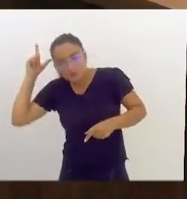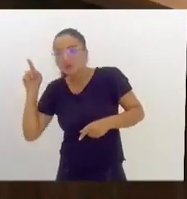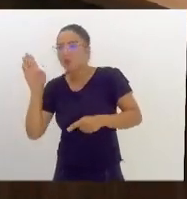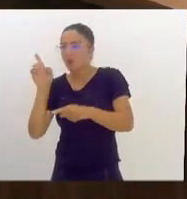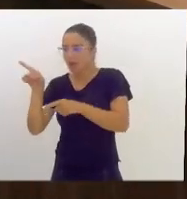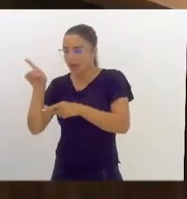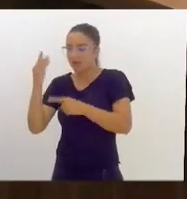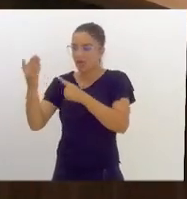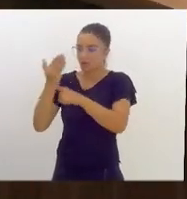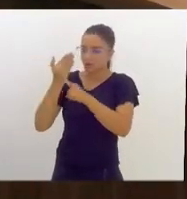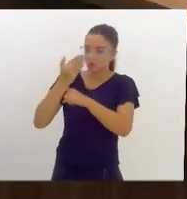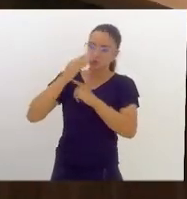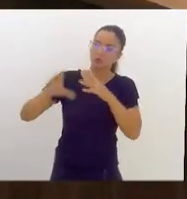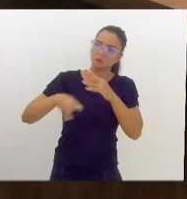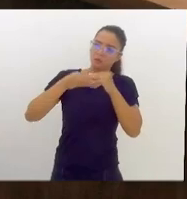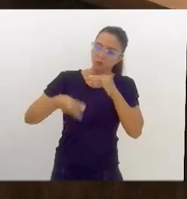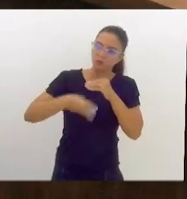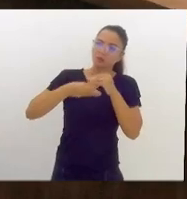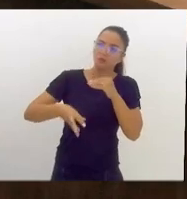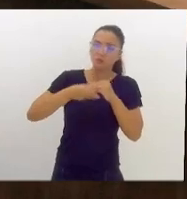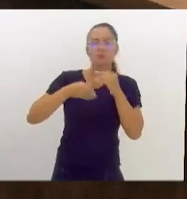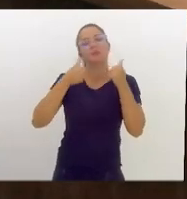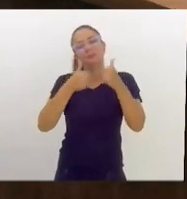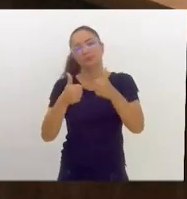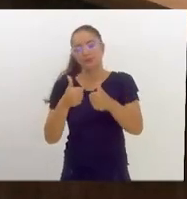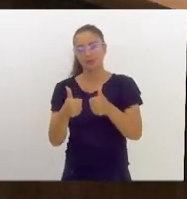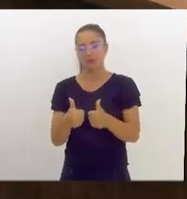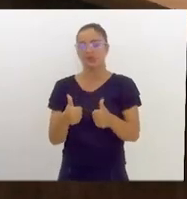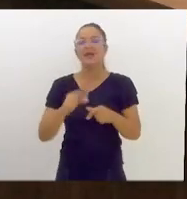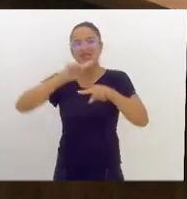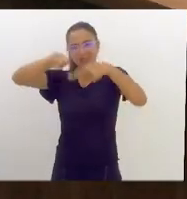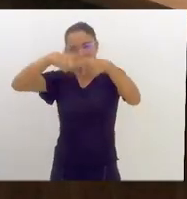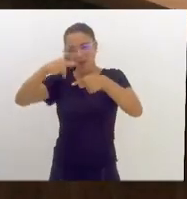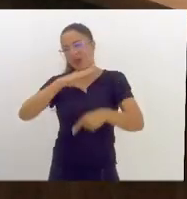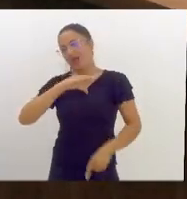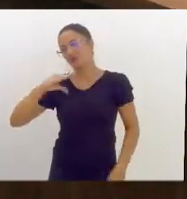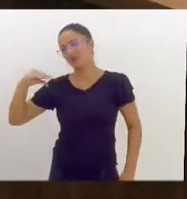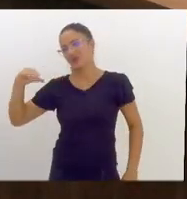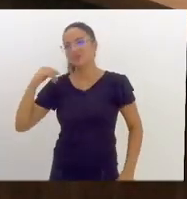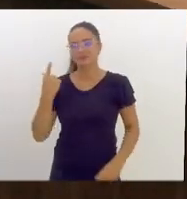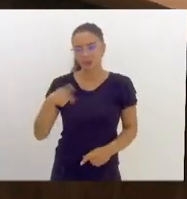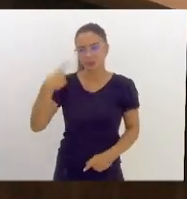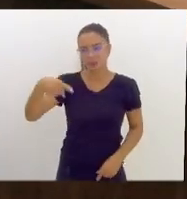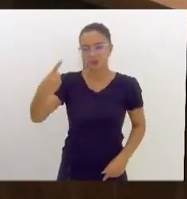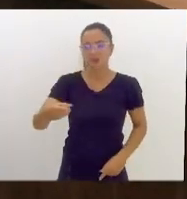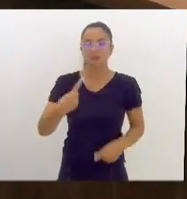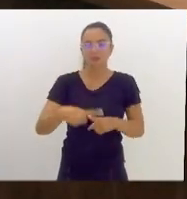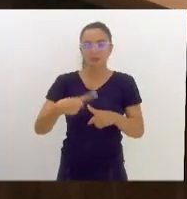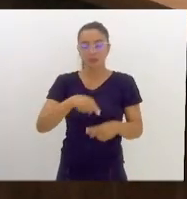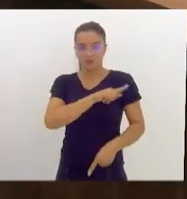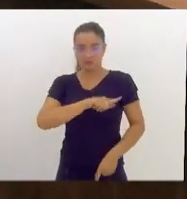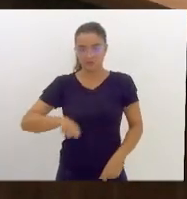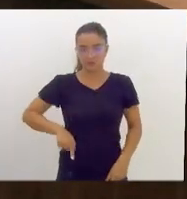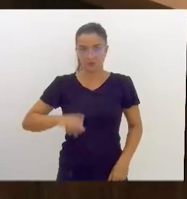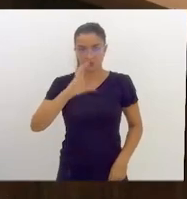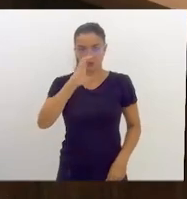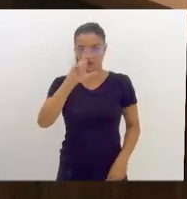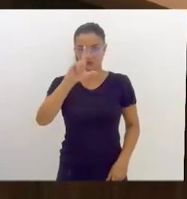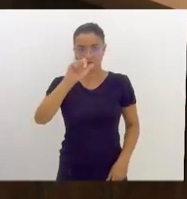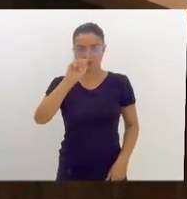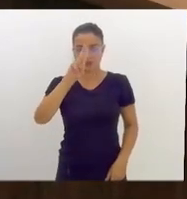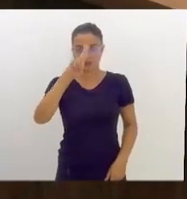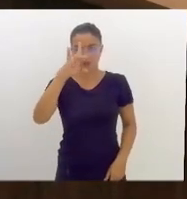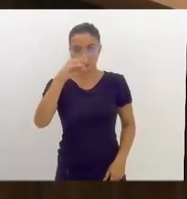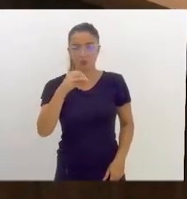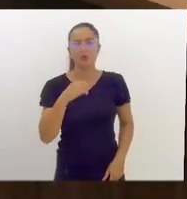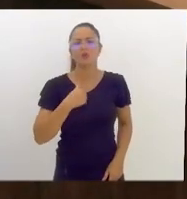contribuições, né? E nós vamos, então, deixar esse projeto mais redondo para que o governador Cláudio Castro, que eu conheço há mais de